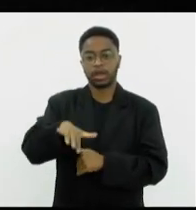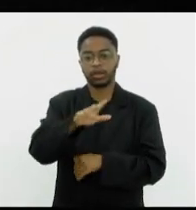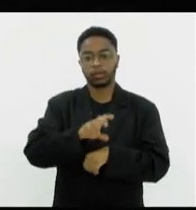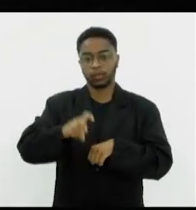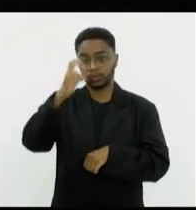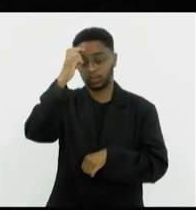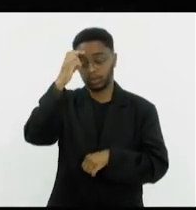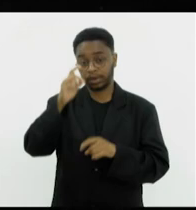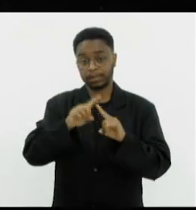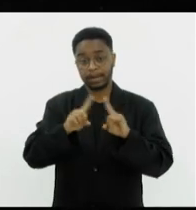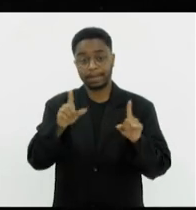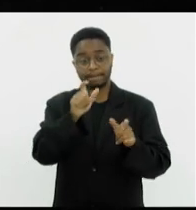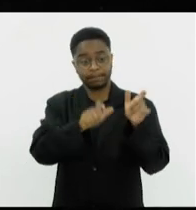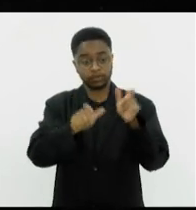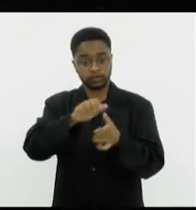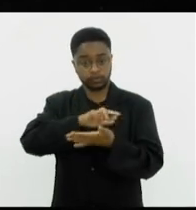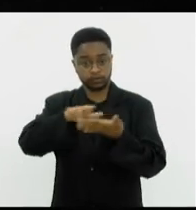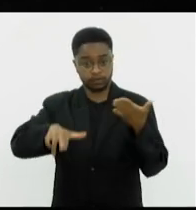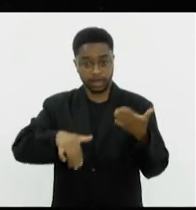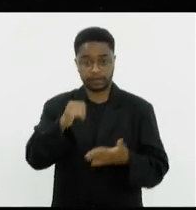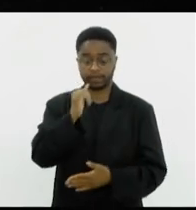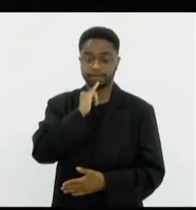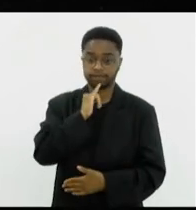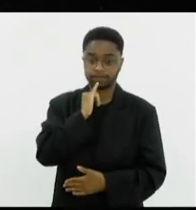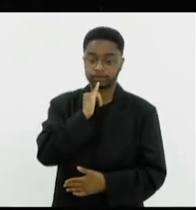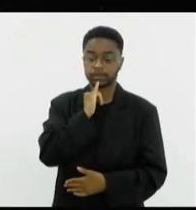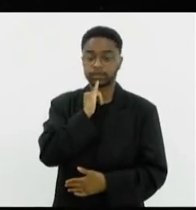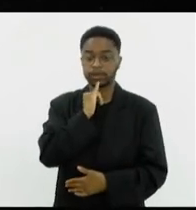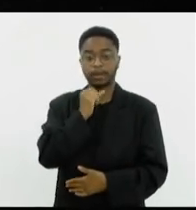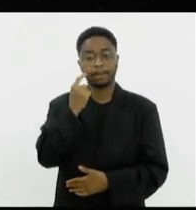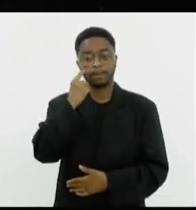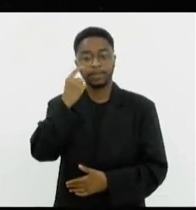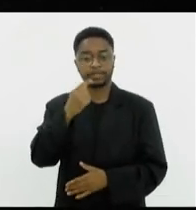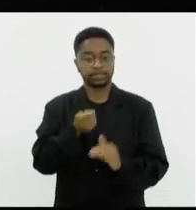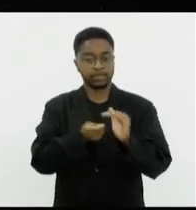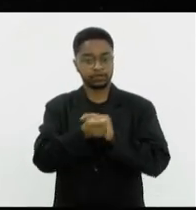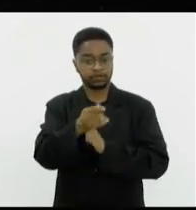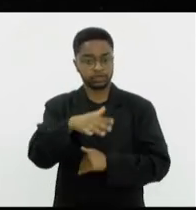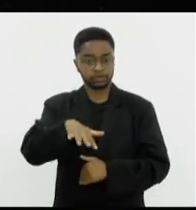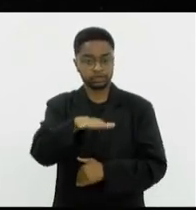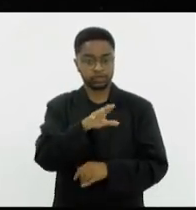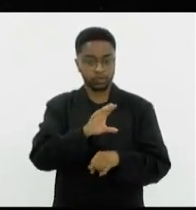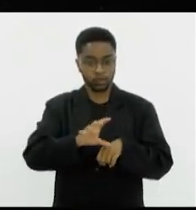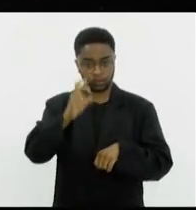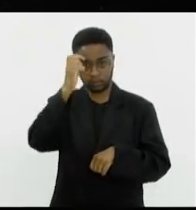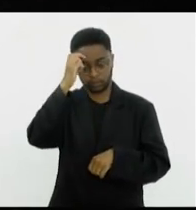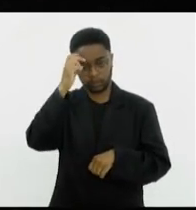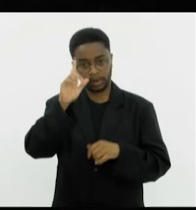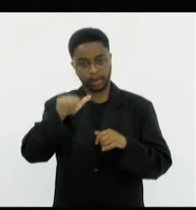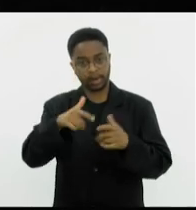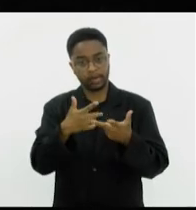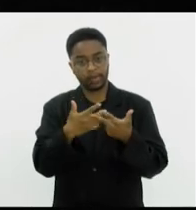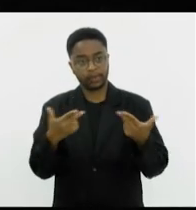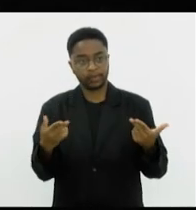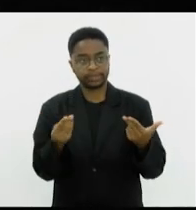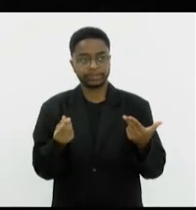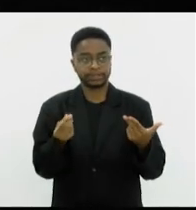gente, infelizmente, trata o investimento na cultura como algo